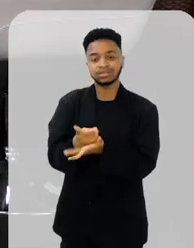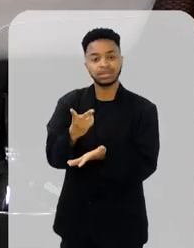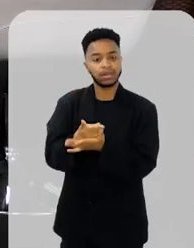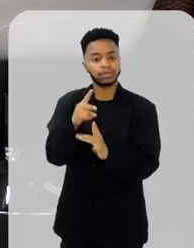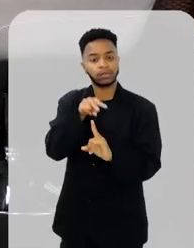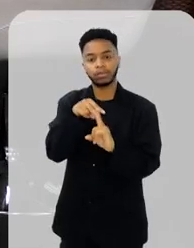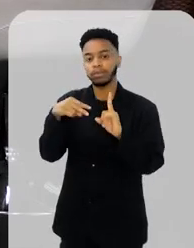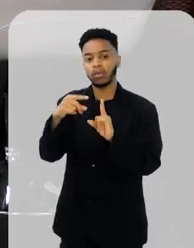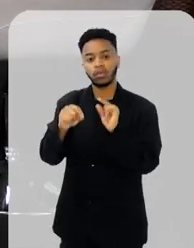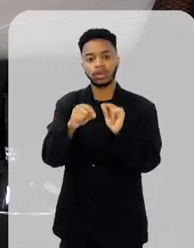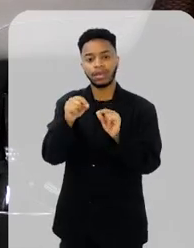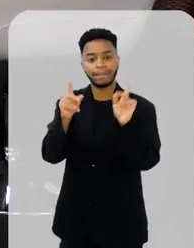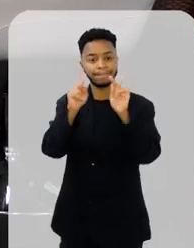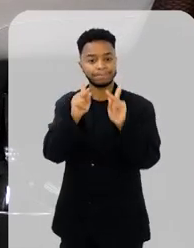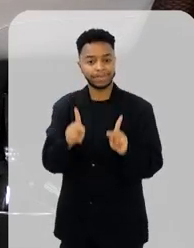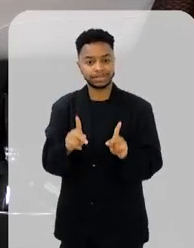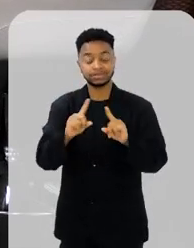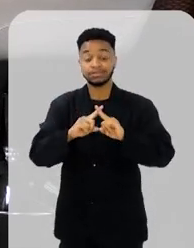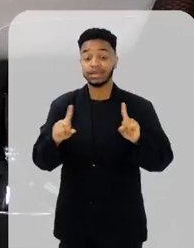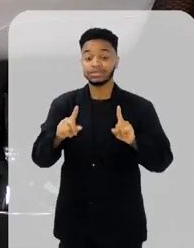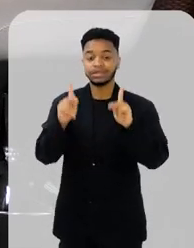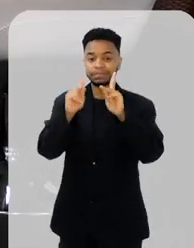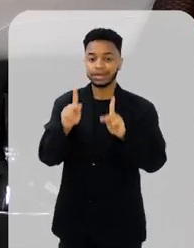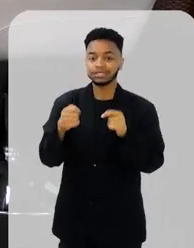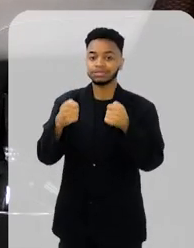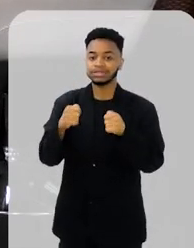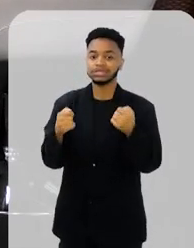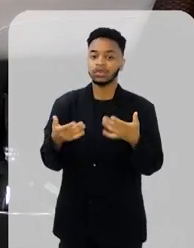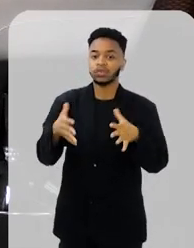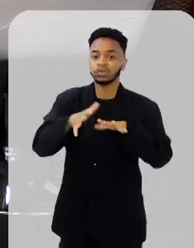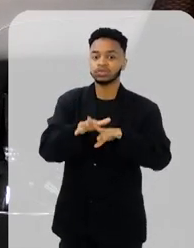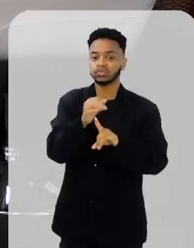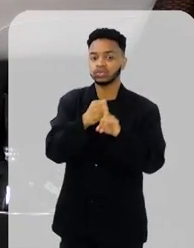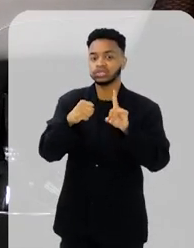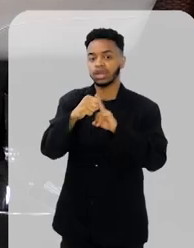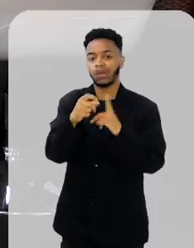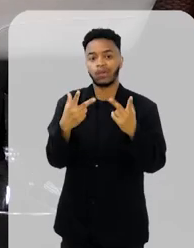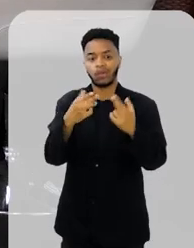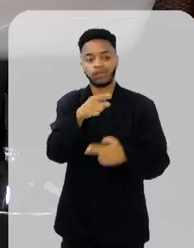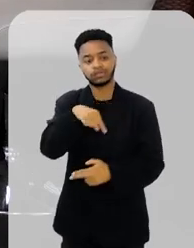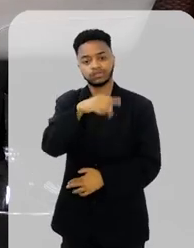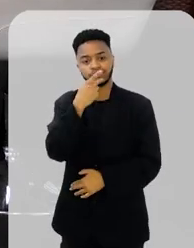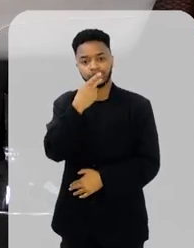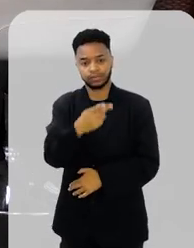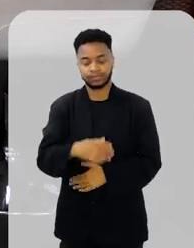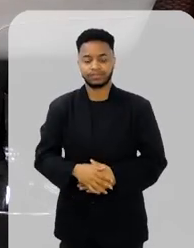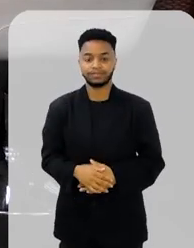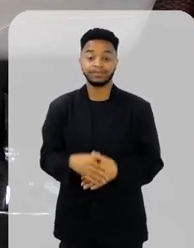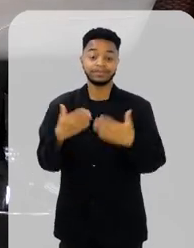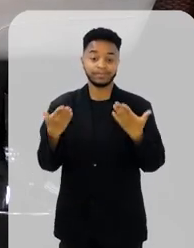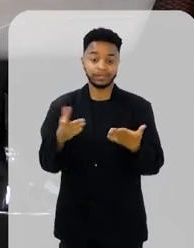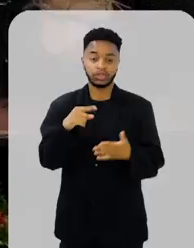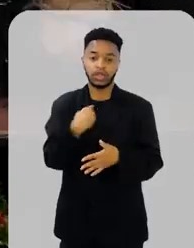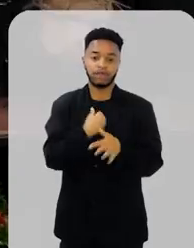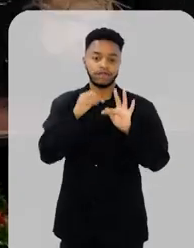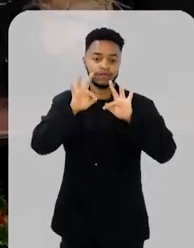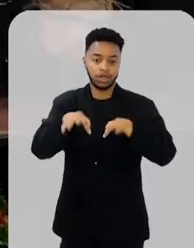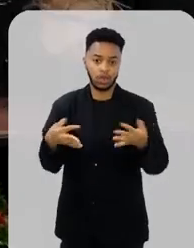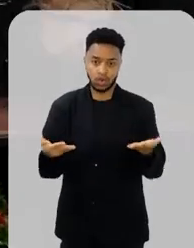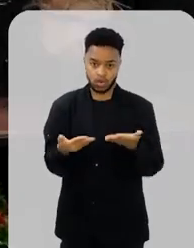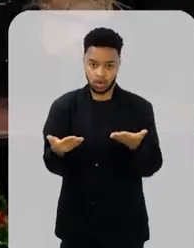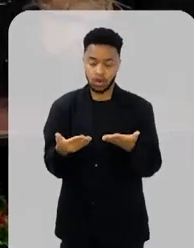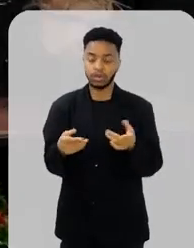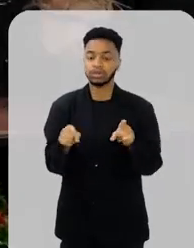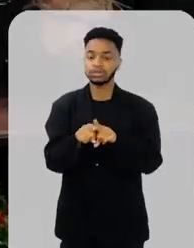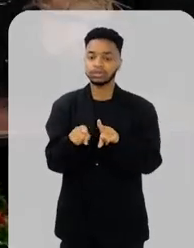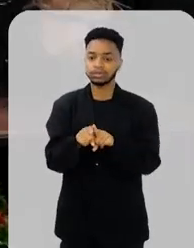né, entendendo sempre uma perspectiva de paz, mas uma paz com inclusão social, como bem dito aqui pelos nossos convidados. Bem,